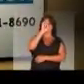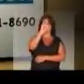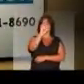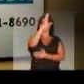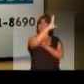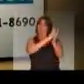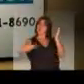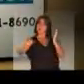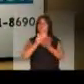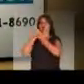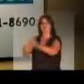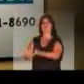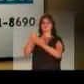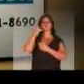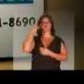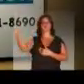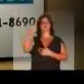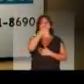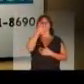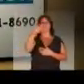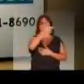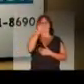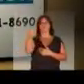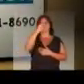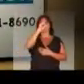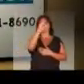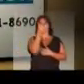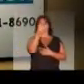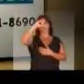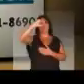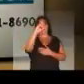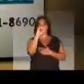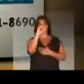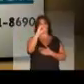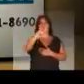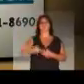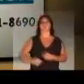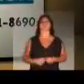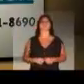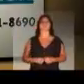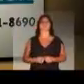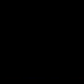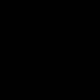nessa família. Faça como o SESI. Ajude também a ADEFAL. Ligue 21 21 8690.